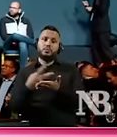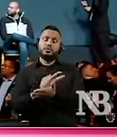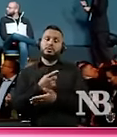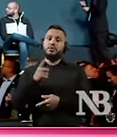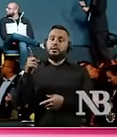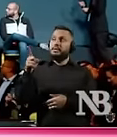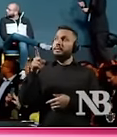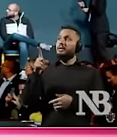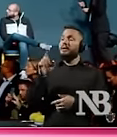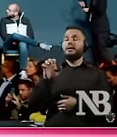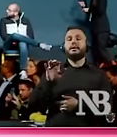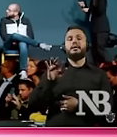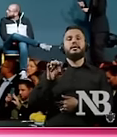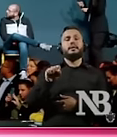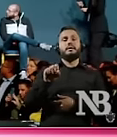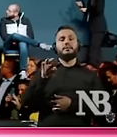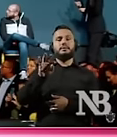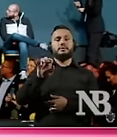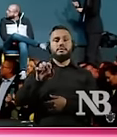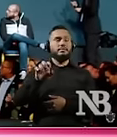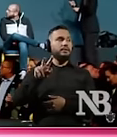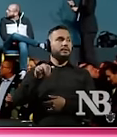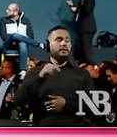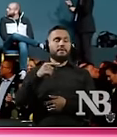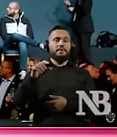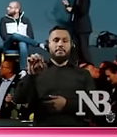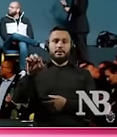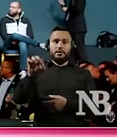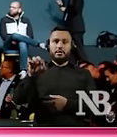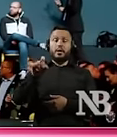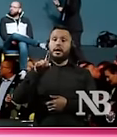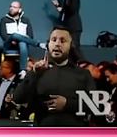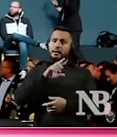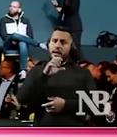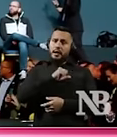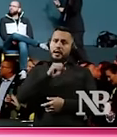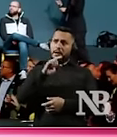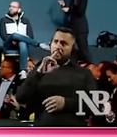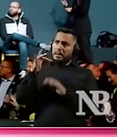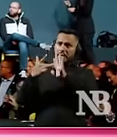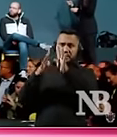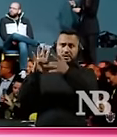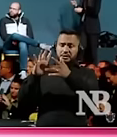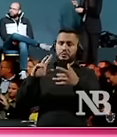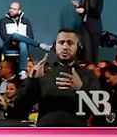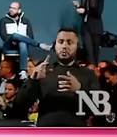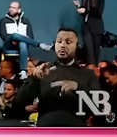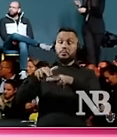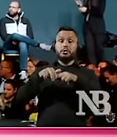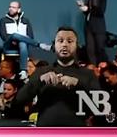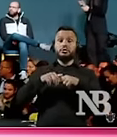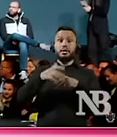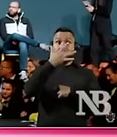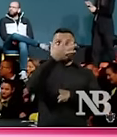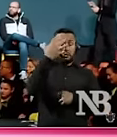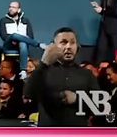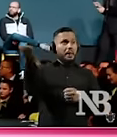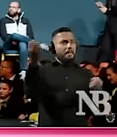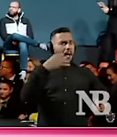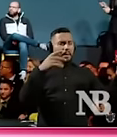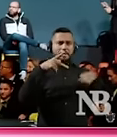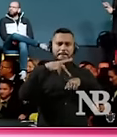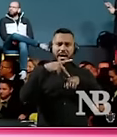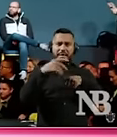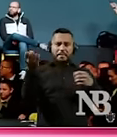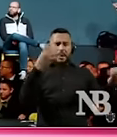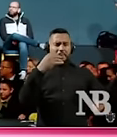Estevão. Estevão, ele foi apedrejado por amor a Cristo, e ele, no momento que ele estava sendo apedrejado, ele pede perdão,